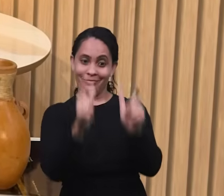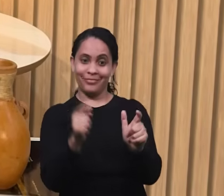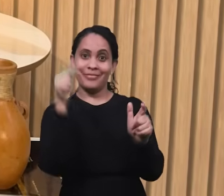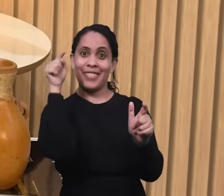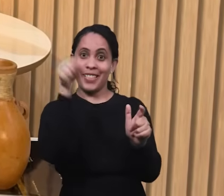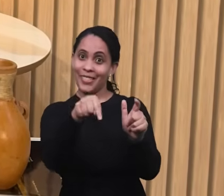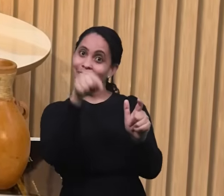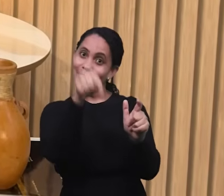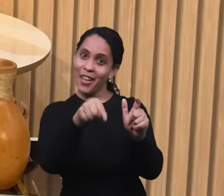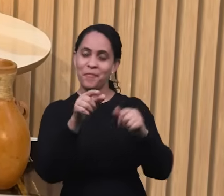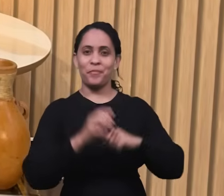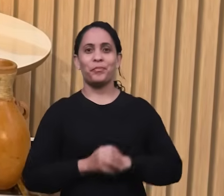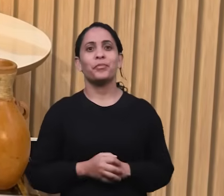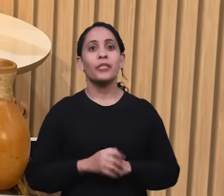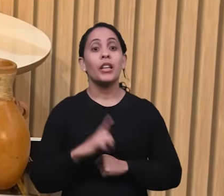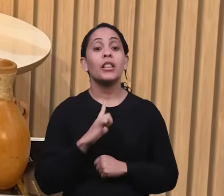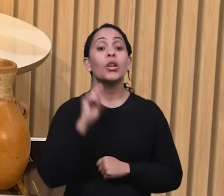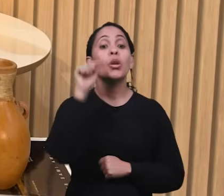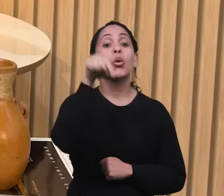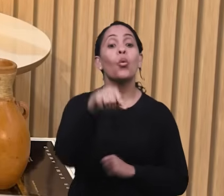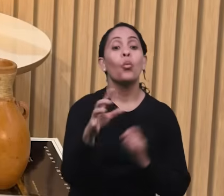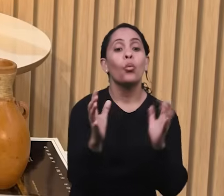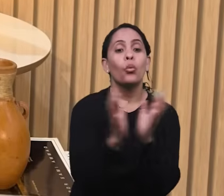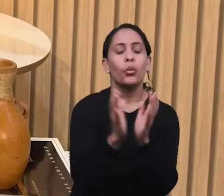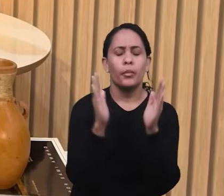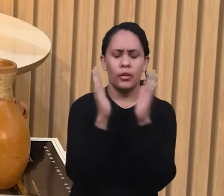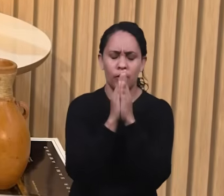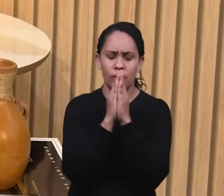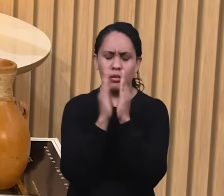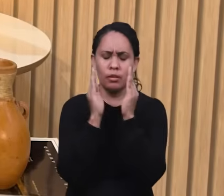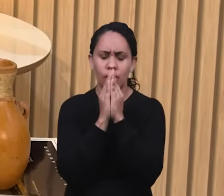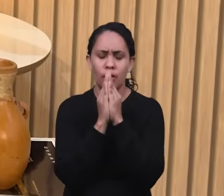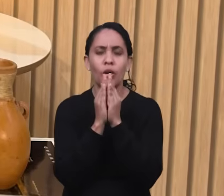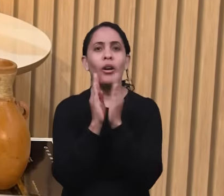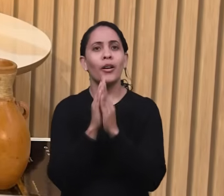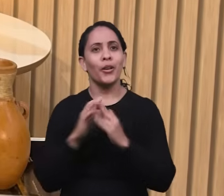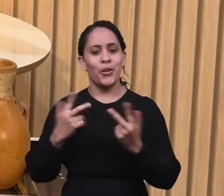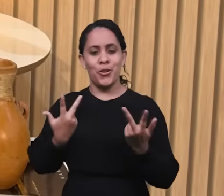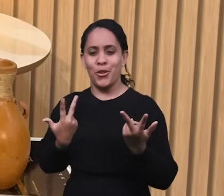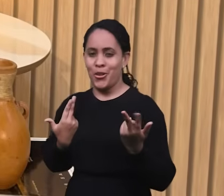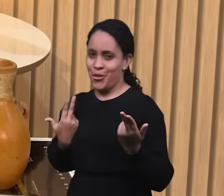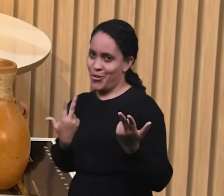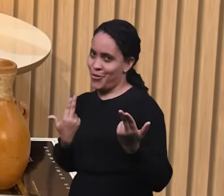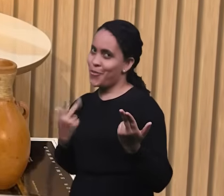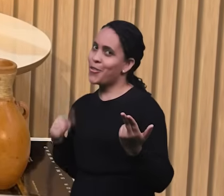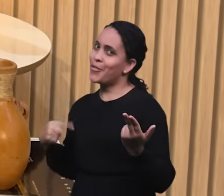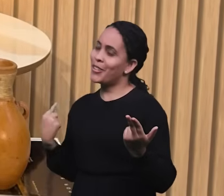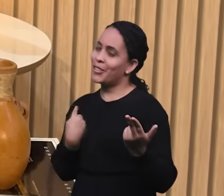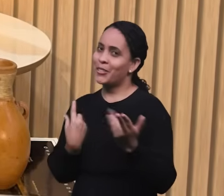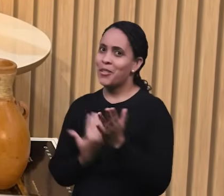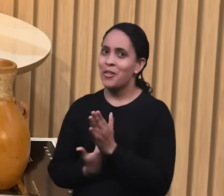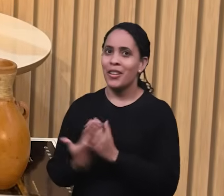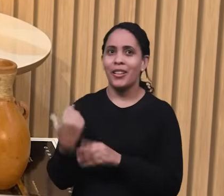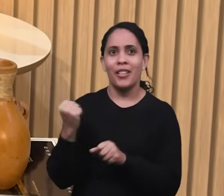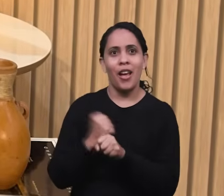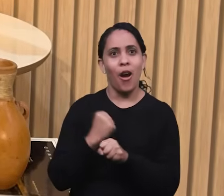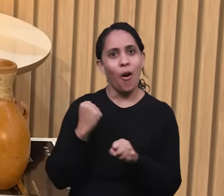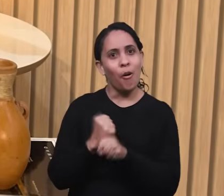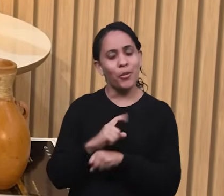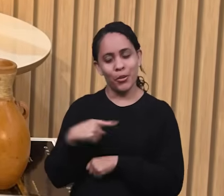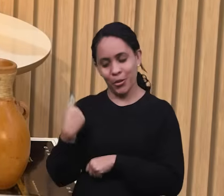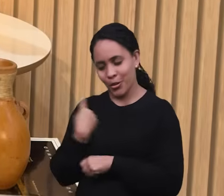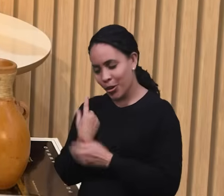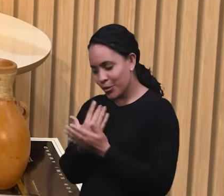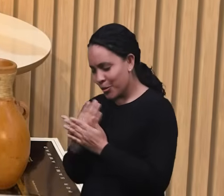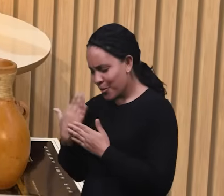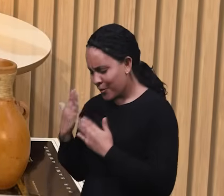Lanka há um grupo que ora tal como nós no início desta obra. Quando nós começamos a